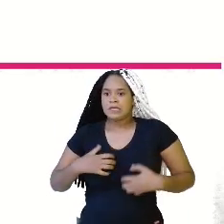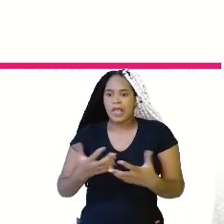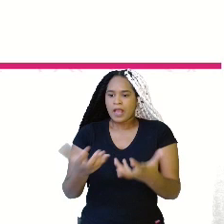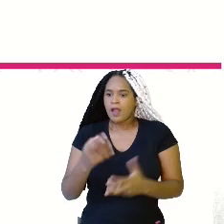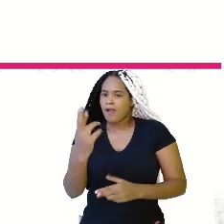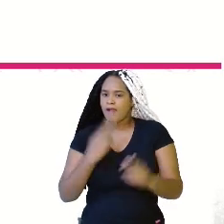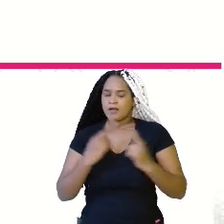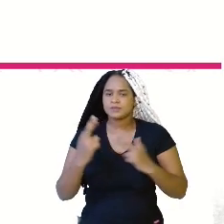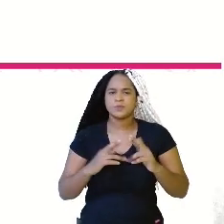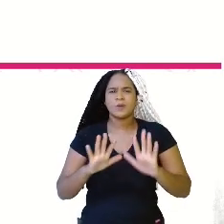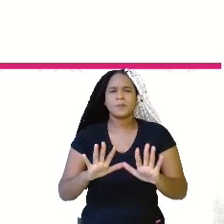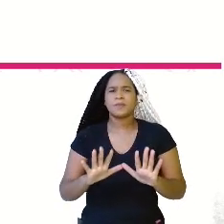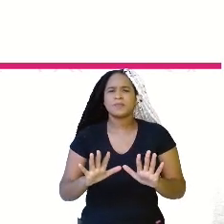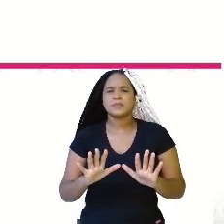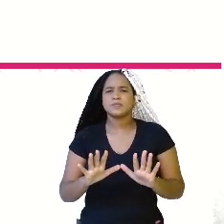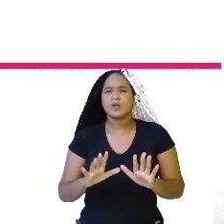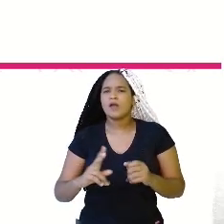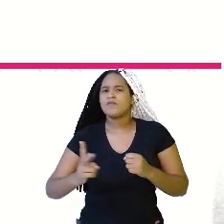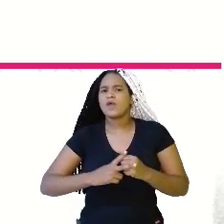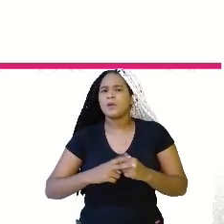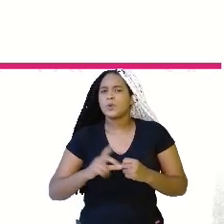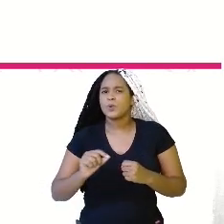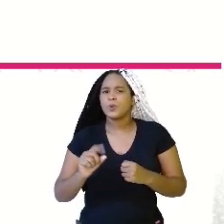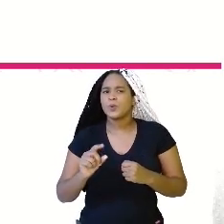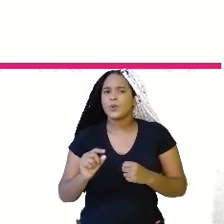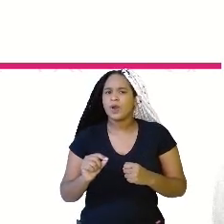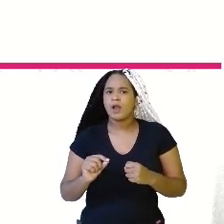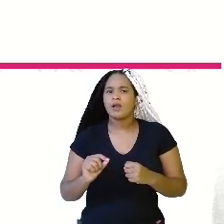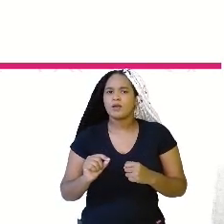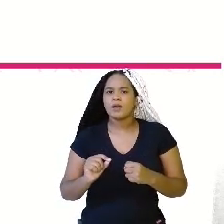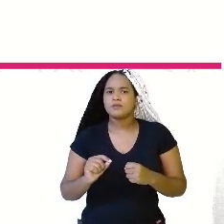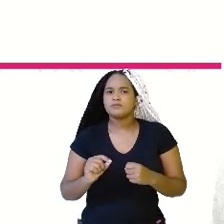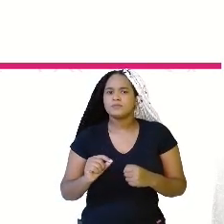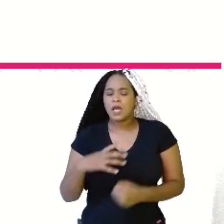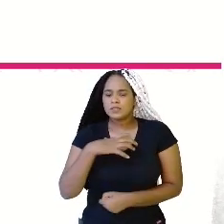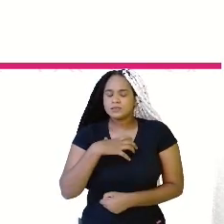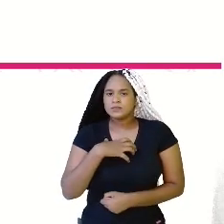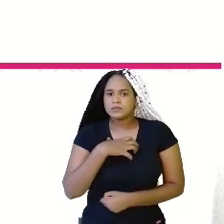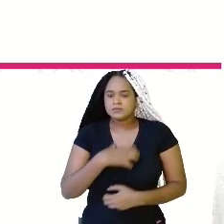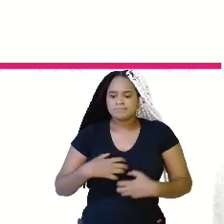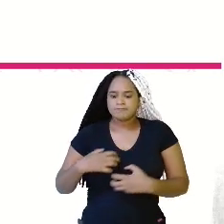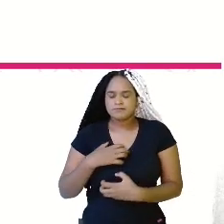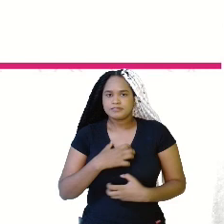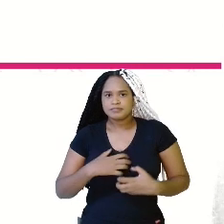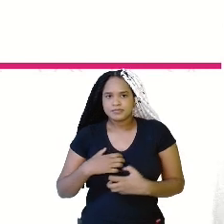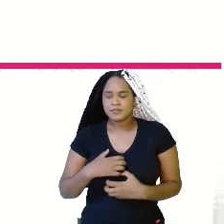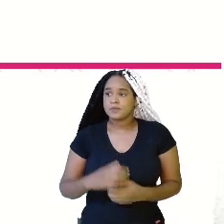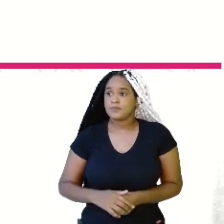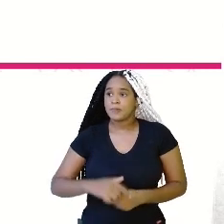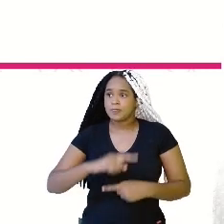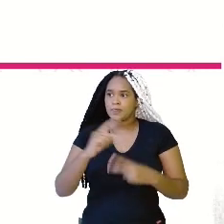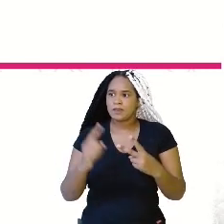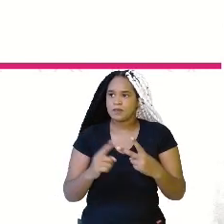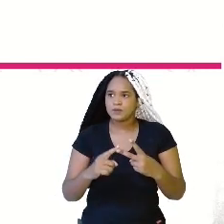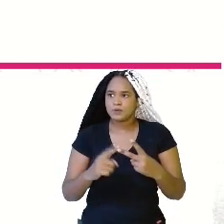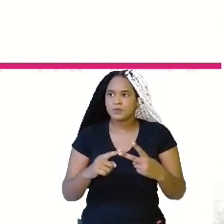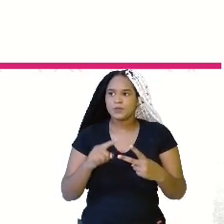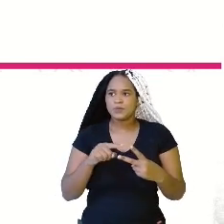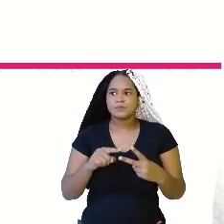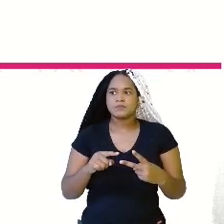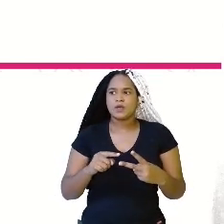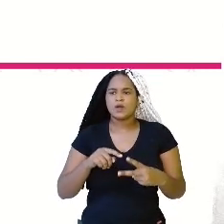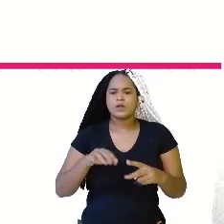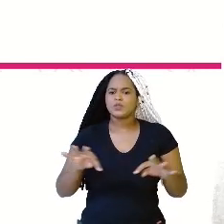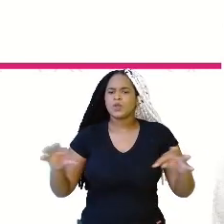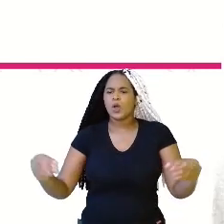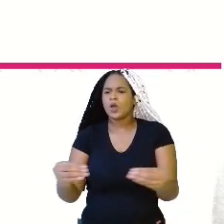está sinalizando? Que ela está desesperada. E na segunda frase, todos parecem meio loucos. Então, aí o estado deles